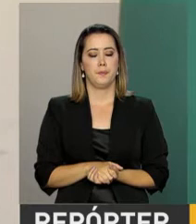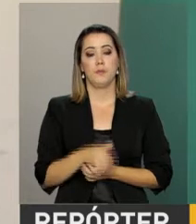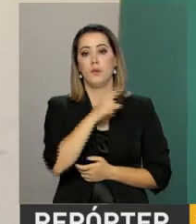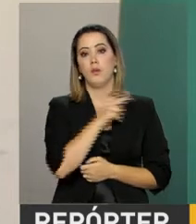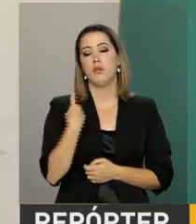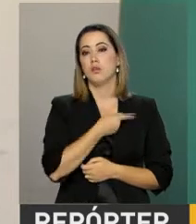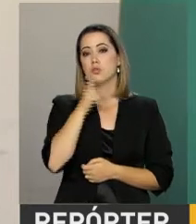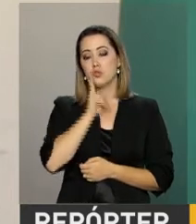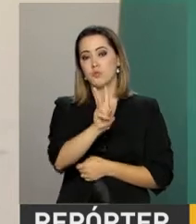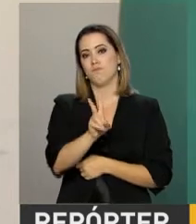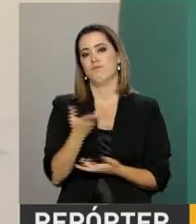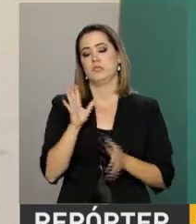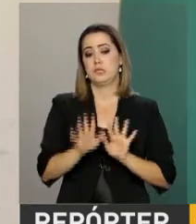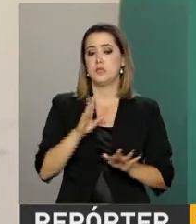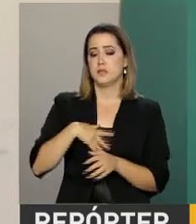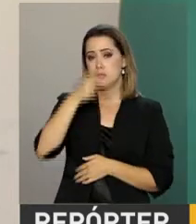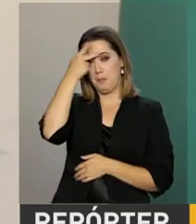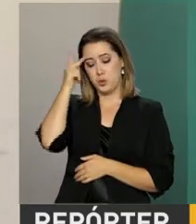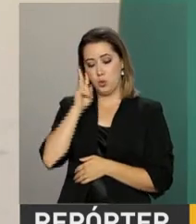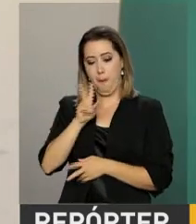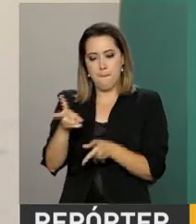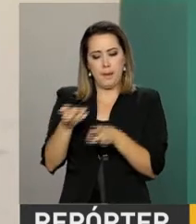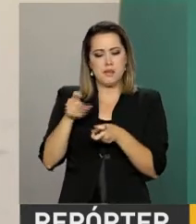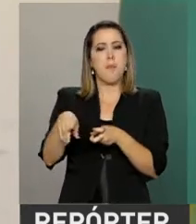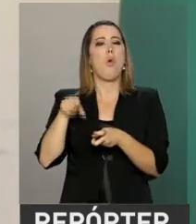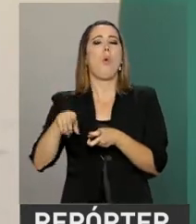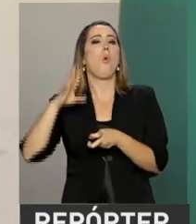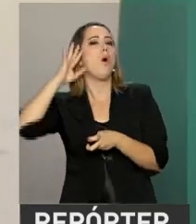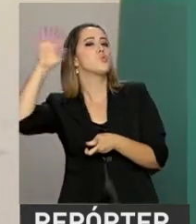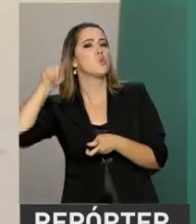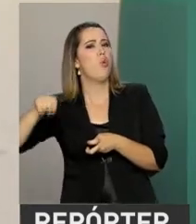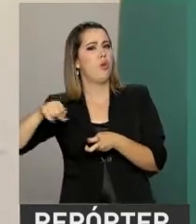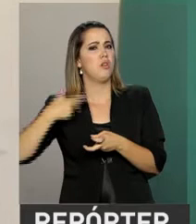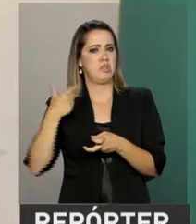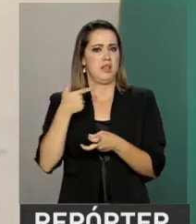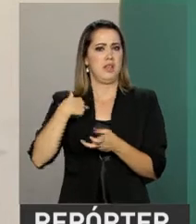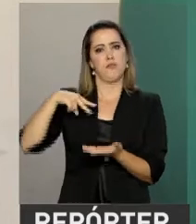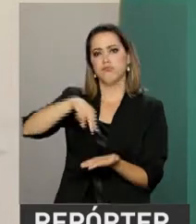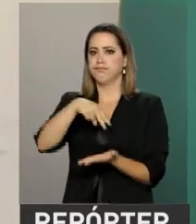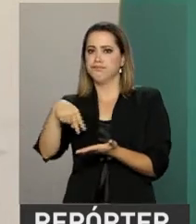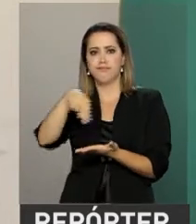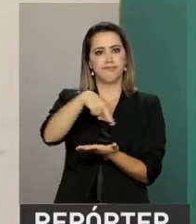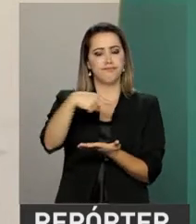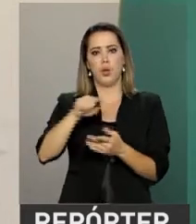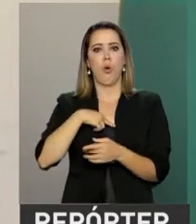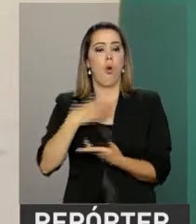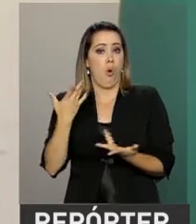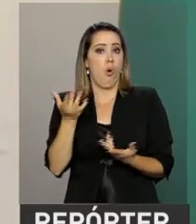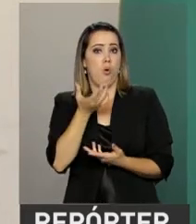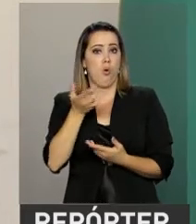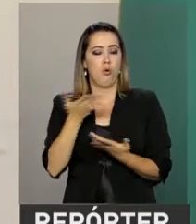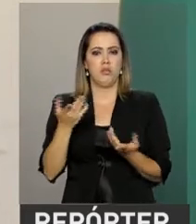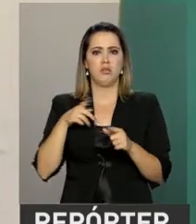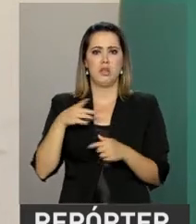aliciador, ele se utiliza de algum sonho daquela vítima, independente se é se tornar modelo, ser famoso ou